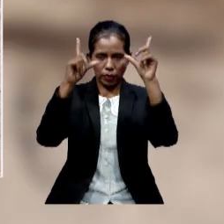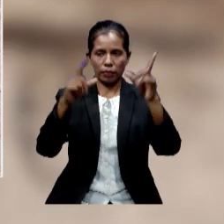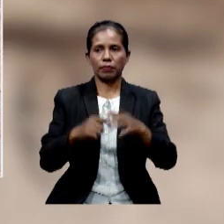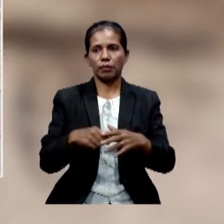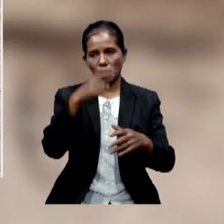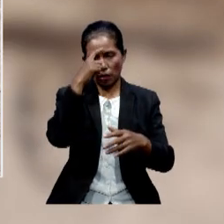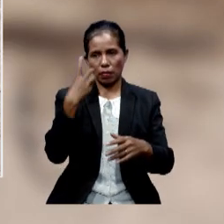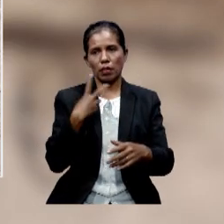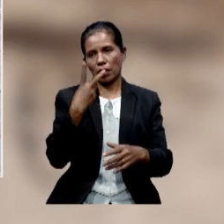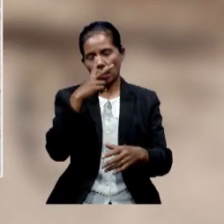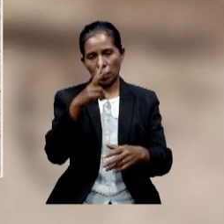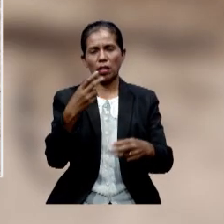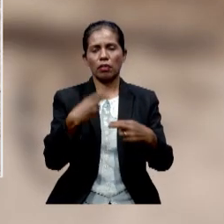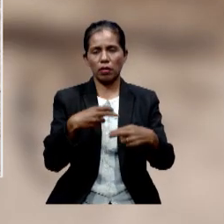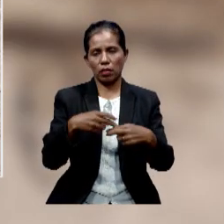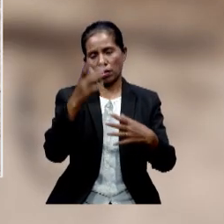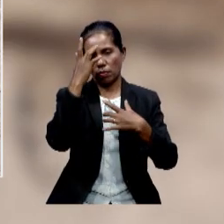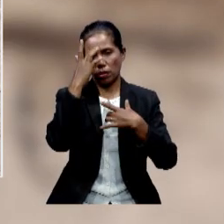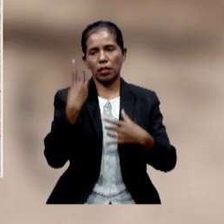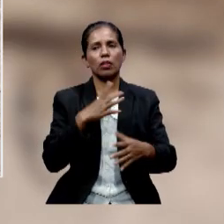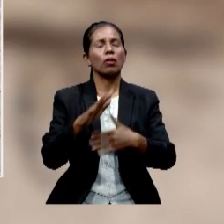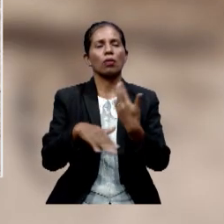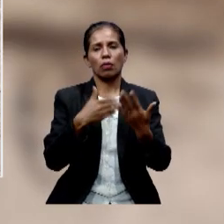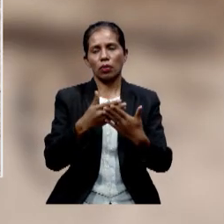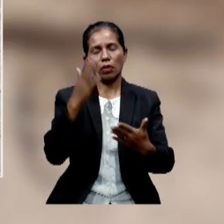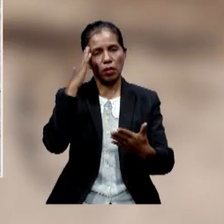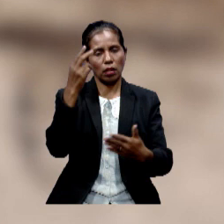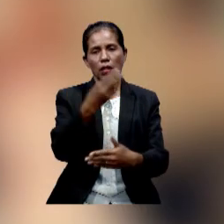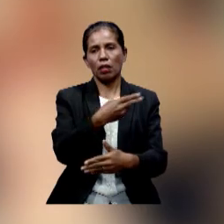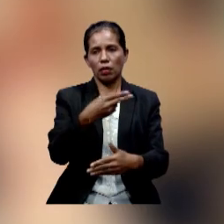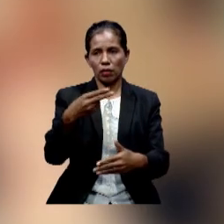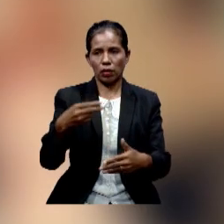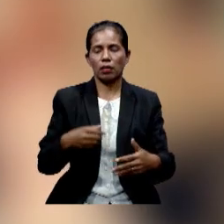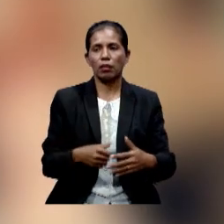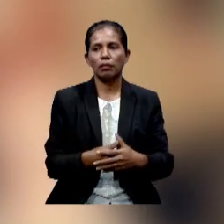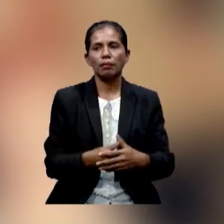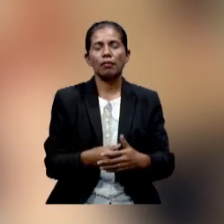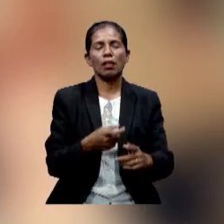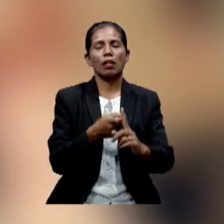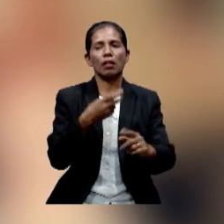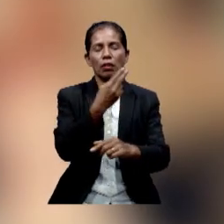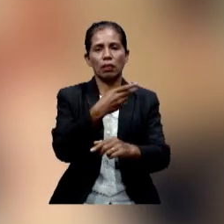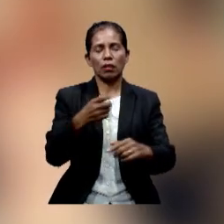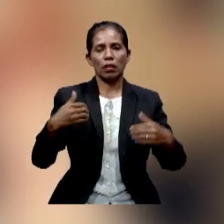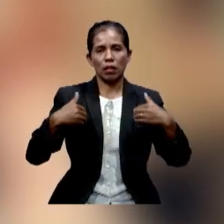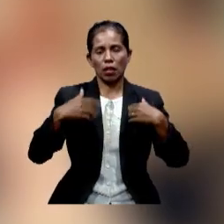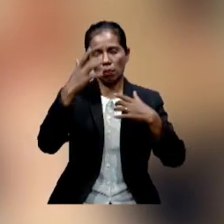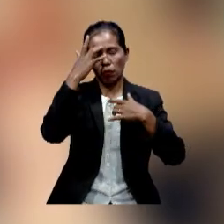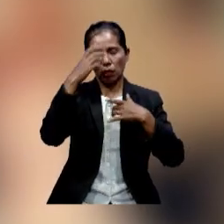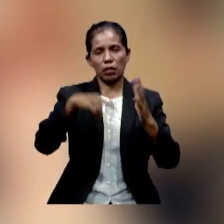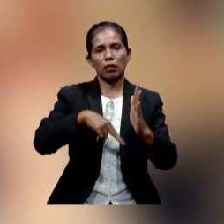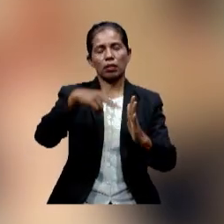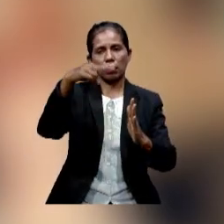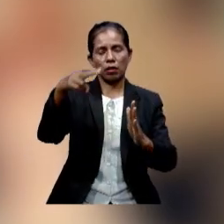ita carantina hare ba risco moras. Ita hoto atene kata Indonesia parte en Indonesia ya moras risco asma ka bolu den